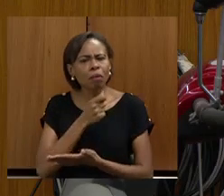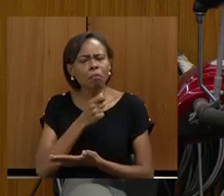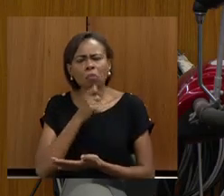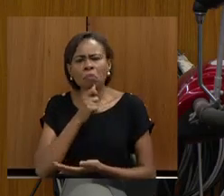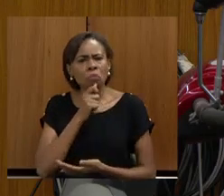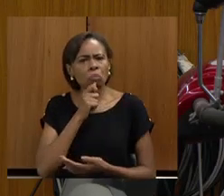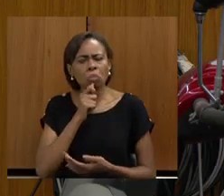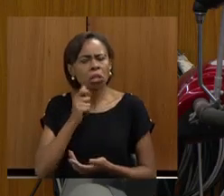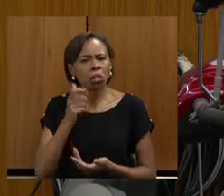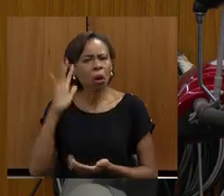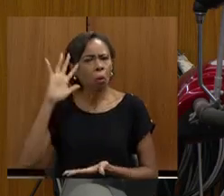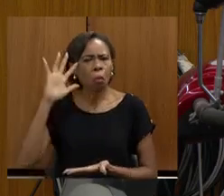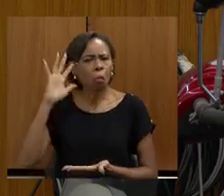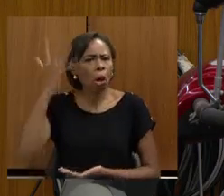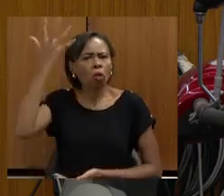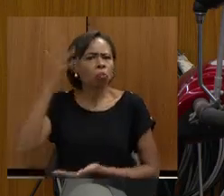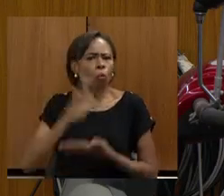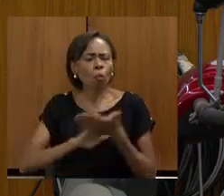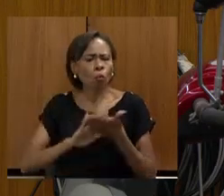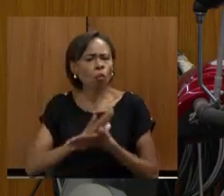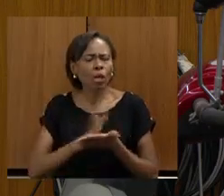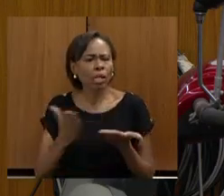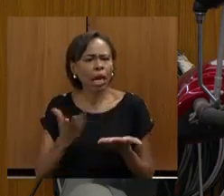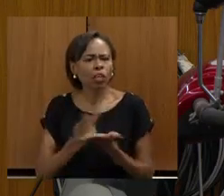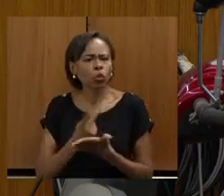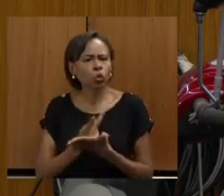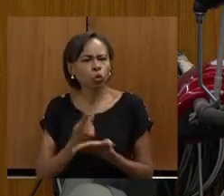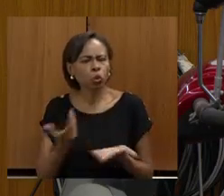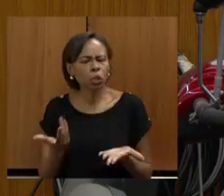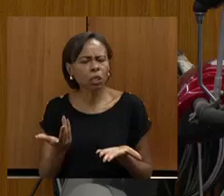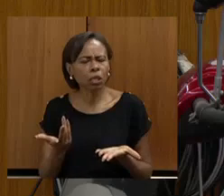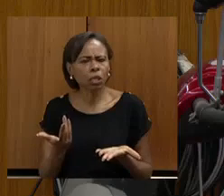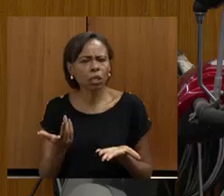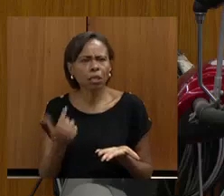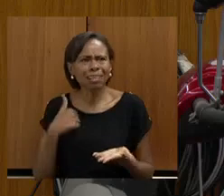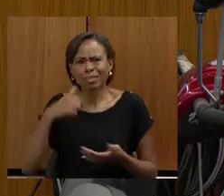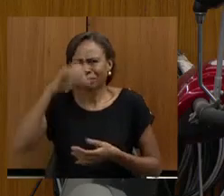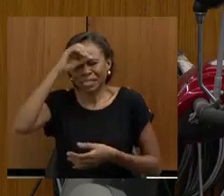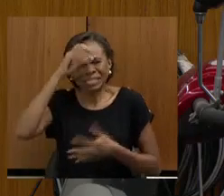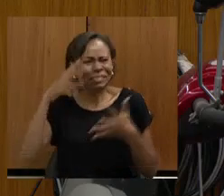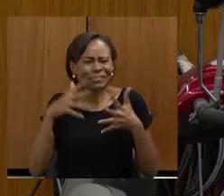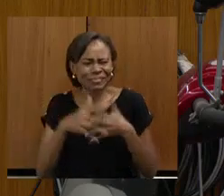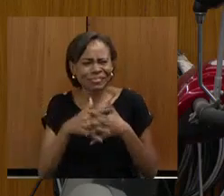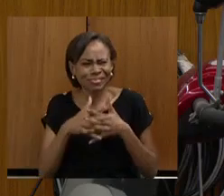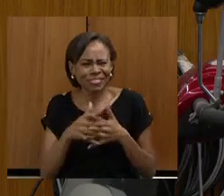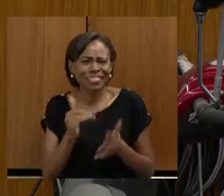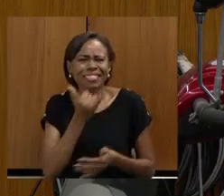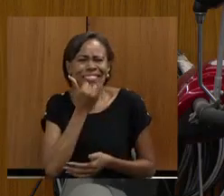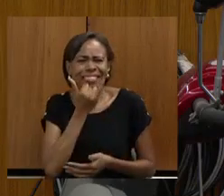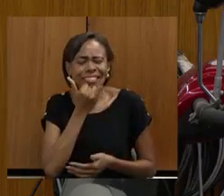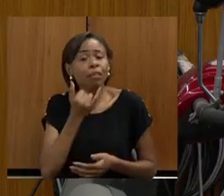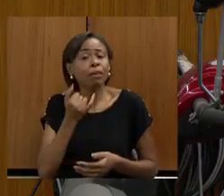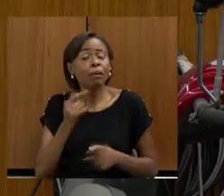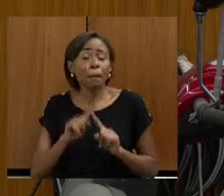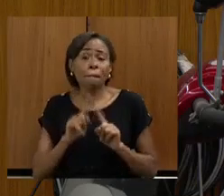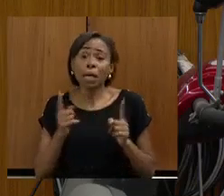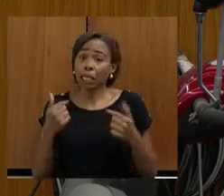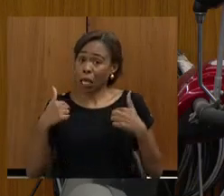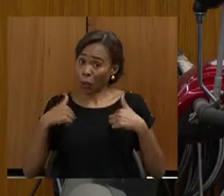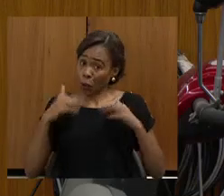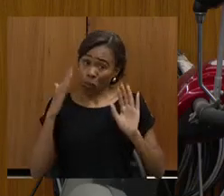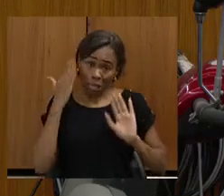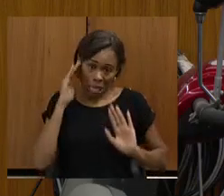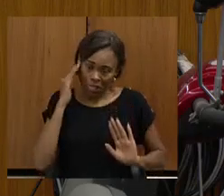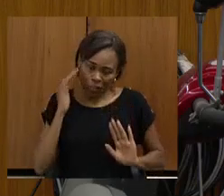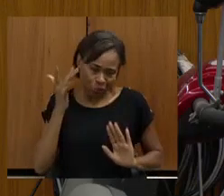foi tão extensa, aí eu pergunto assim, não sei se eu entendi direito, senão vocês me perdoam, mas eu entendi